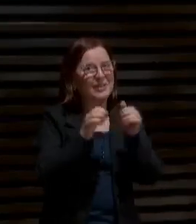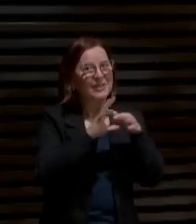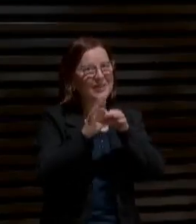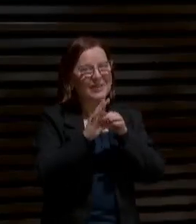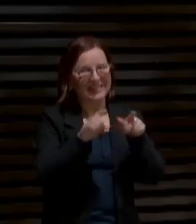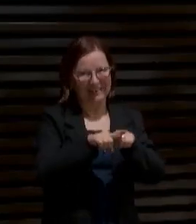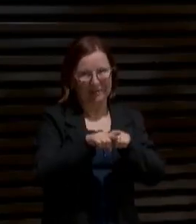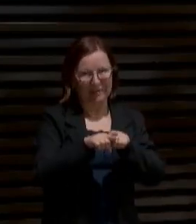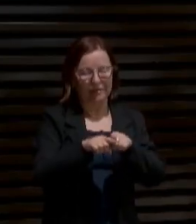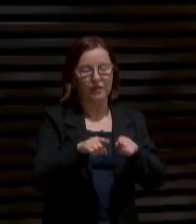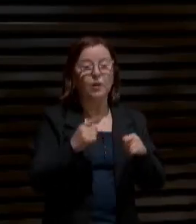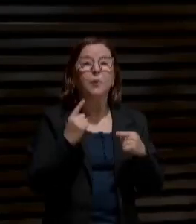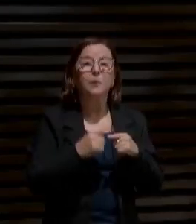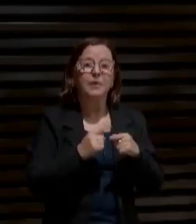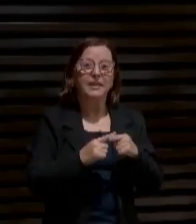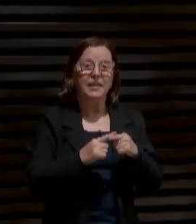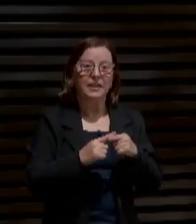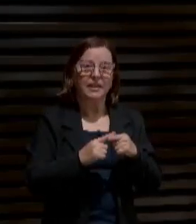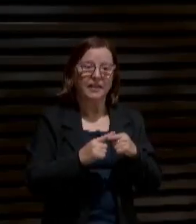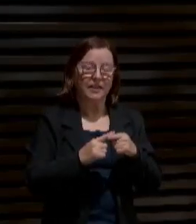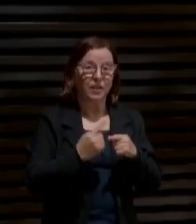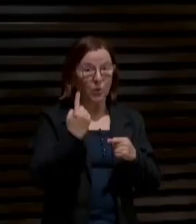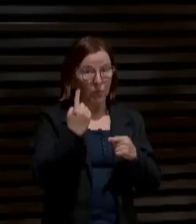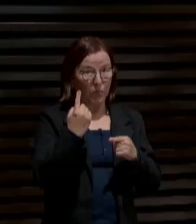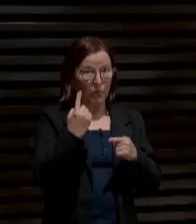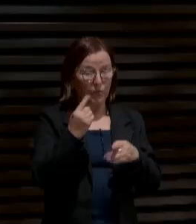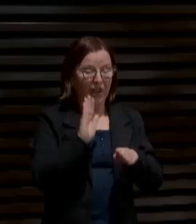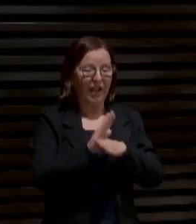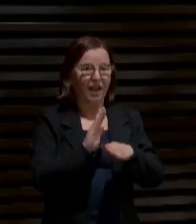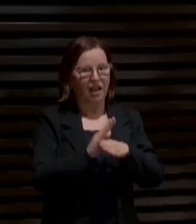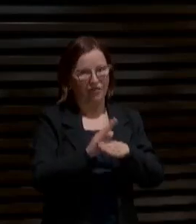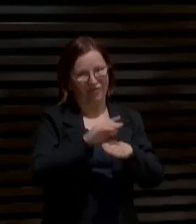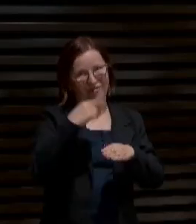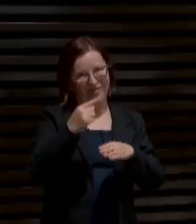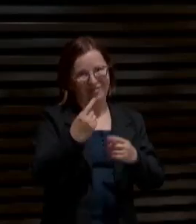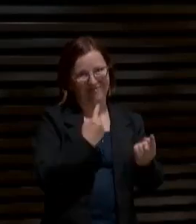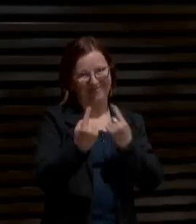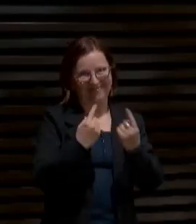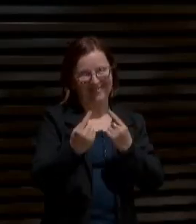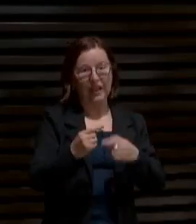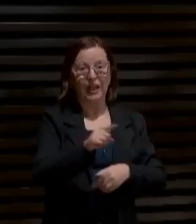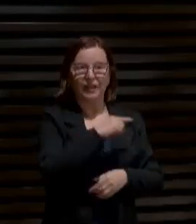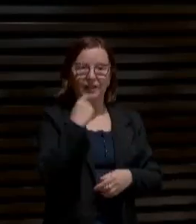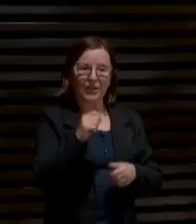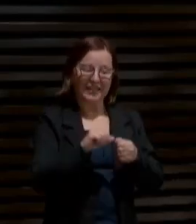auxilie o outro um ajuda o outro nós somos criados para isso irmãos nós somos membros da